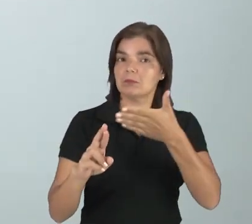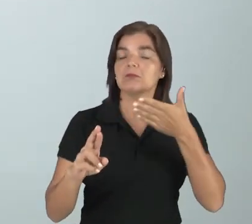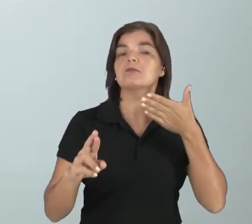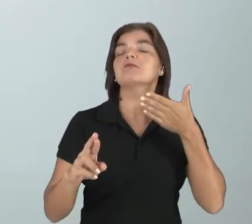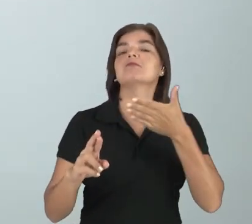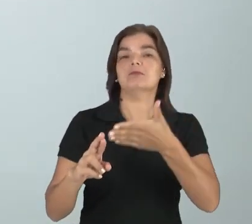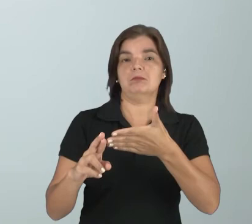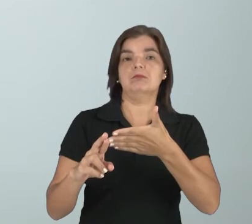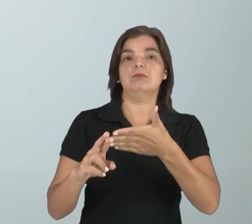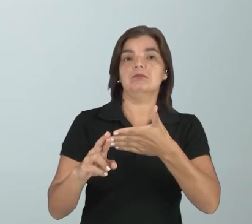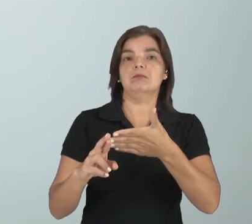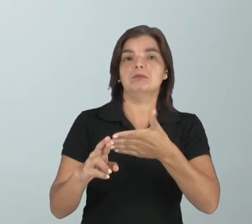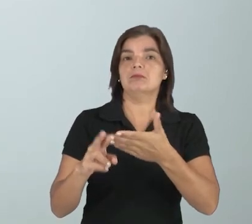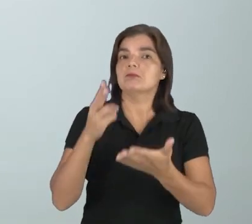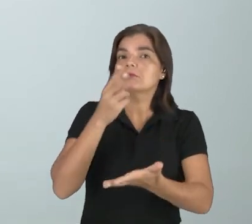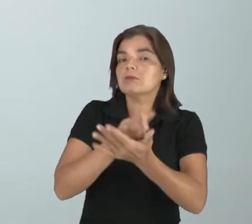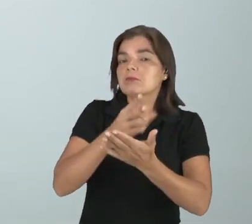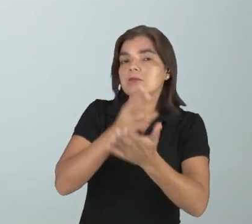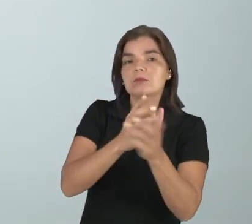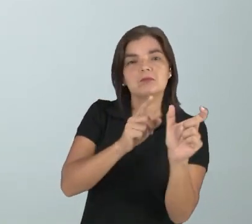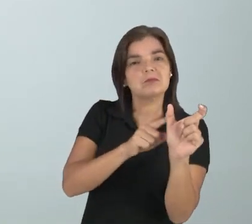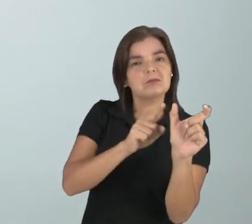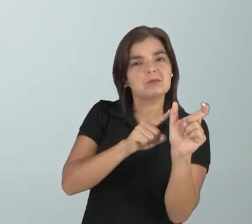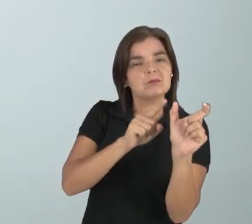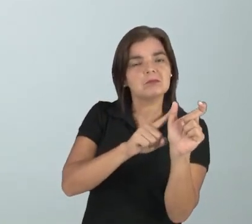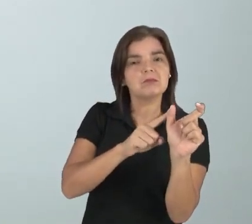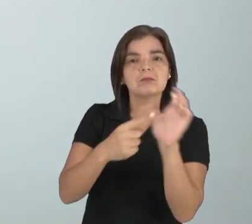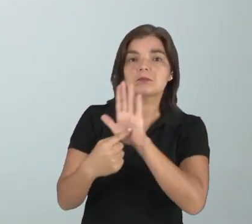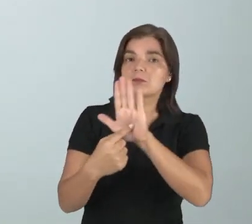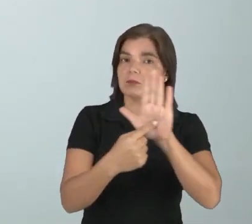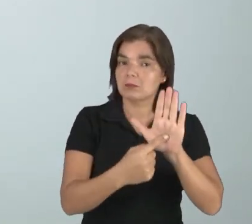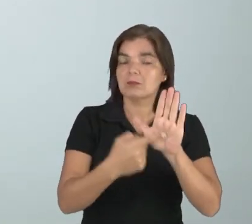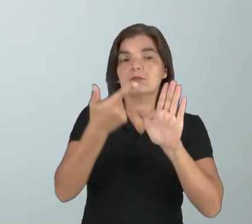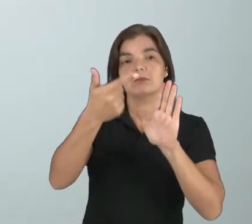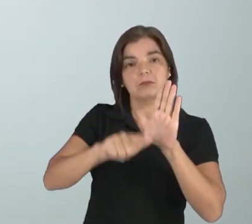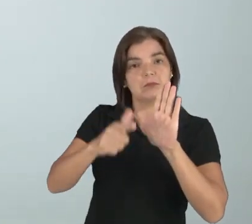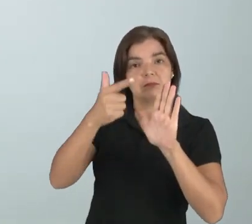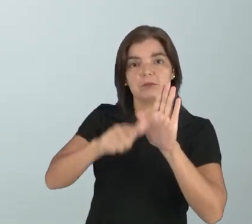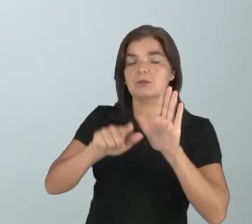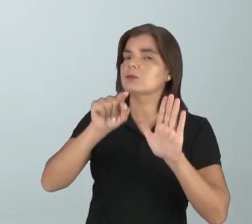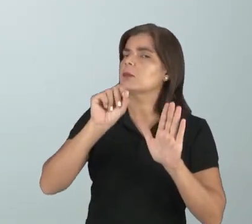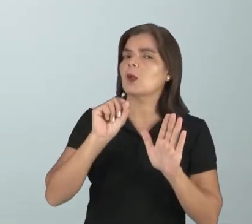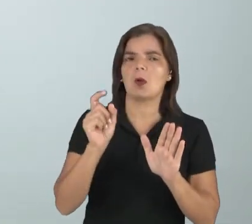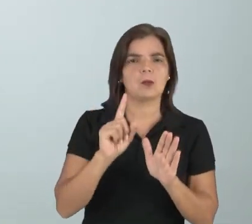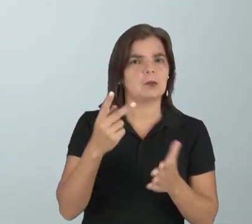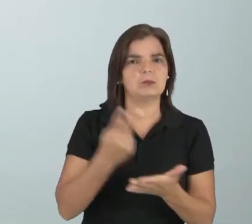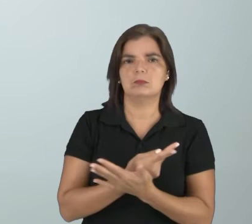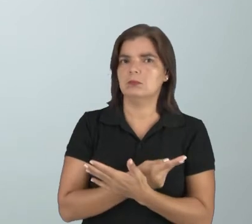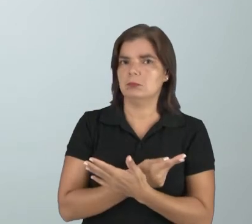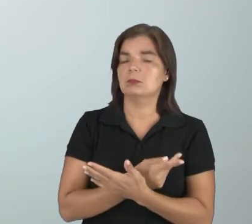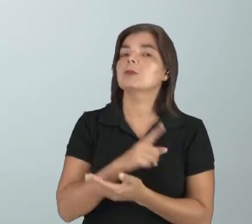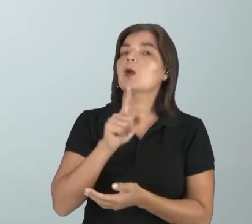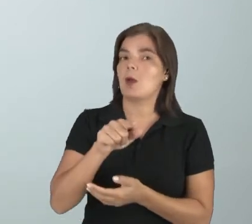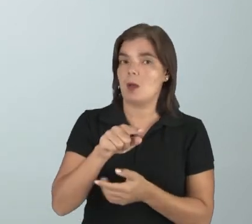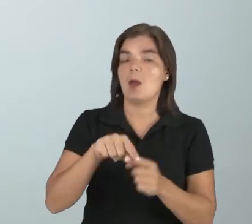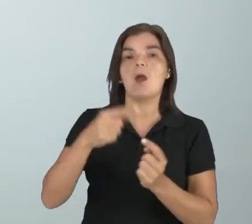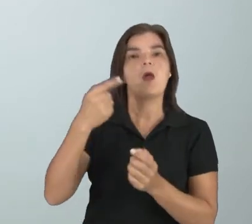de tomada sempre para aquela palavra estar em evidência, a repetição não é um erro, tá bom? É